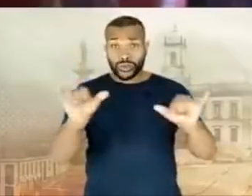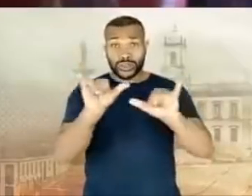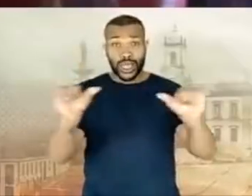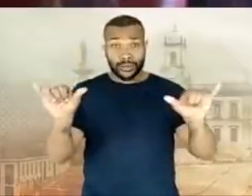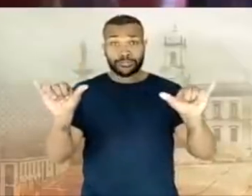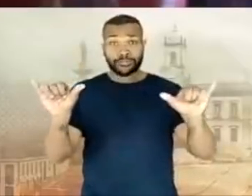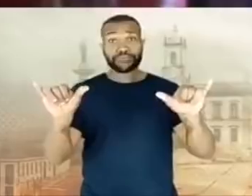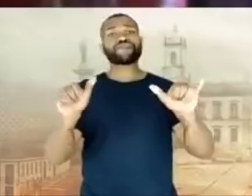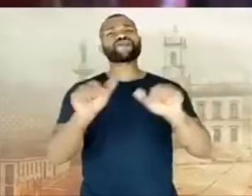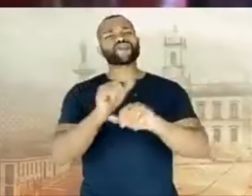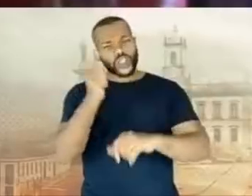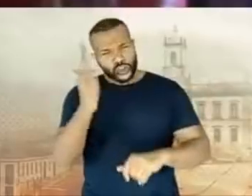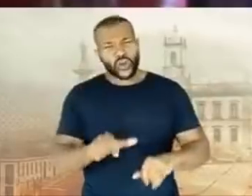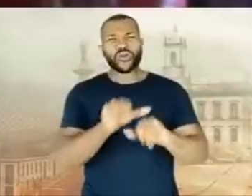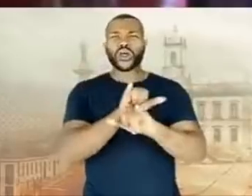quero dizer, Gleice,